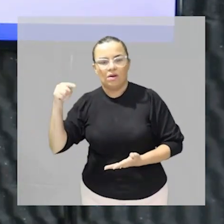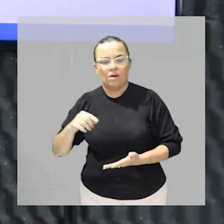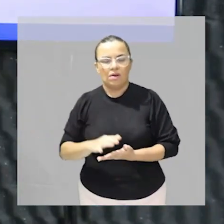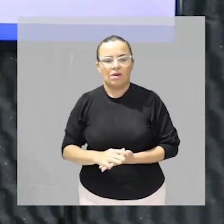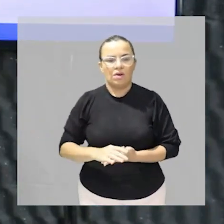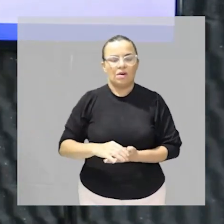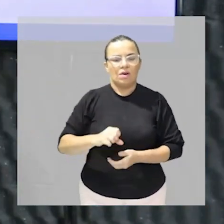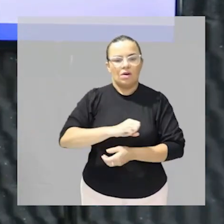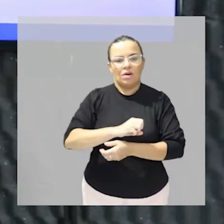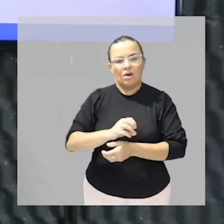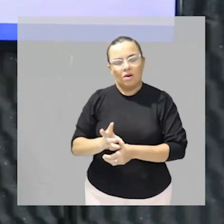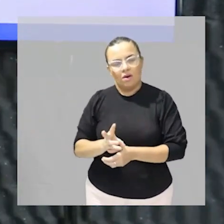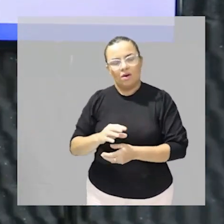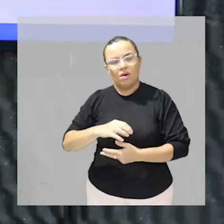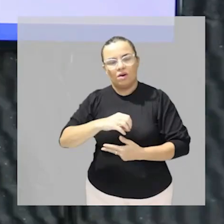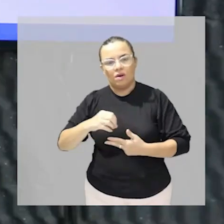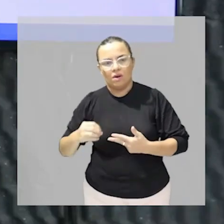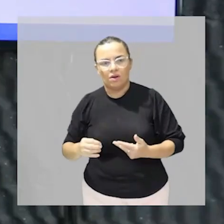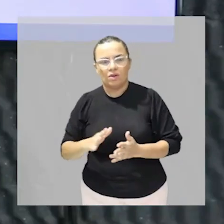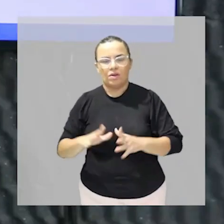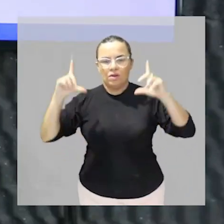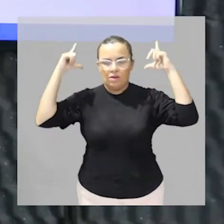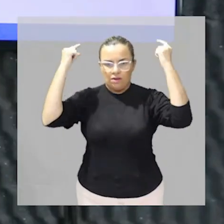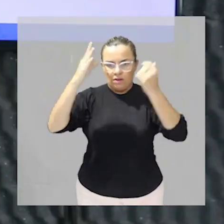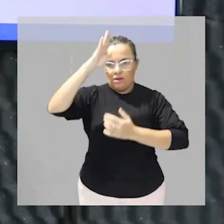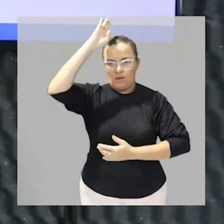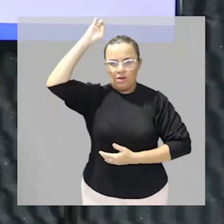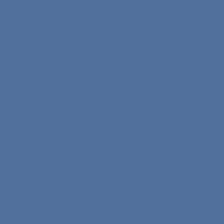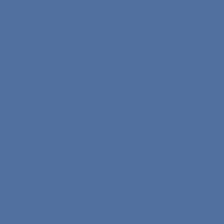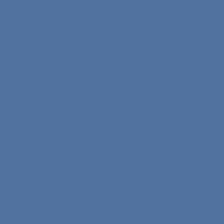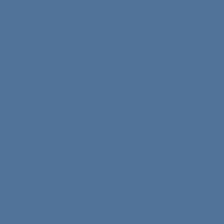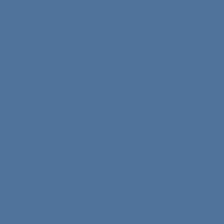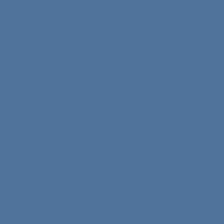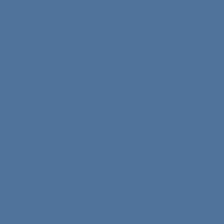sobre Grécia e Roma Antiga. Um grande abraço e até o nosso próximo encontro.